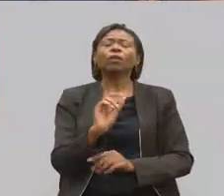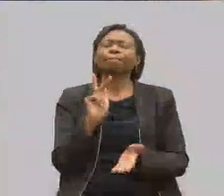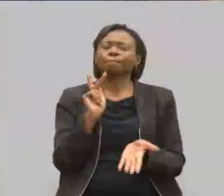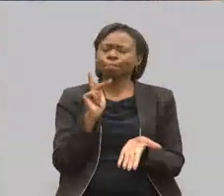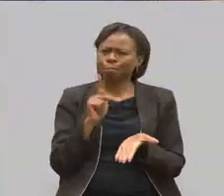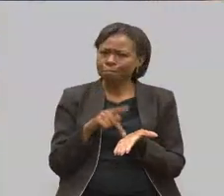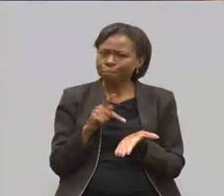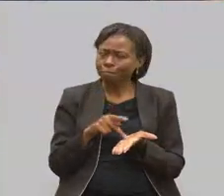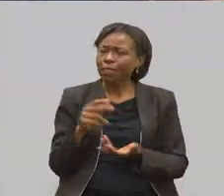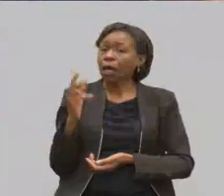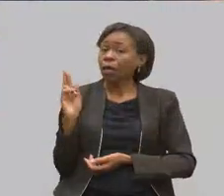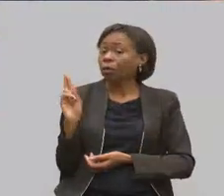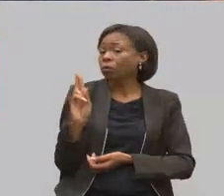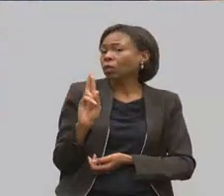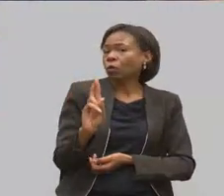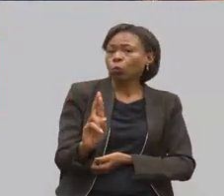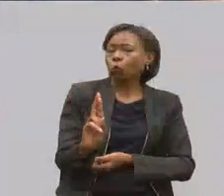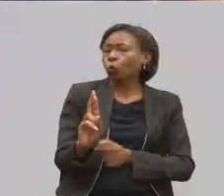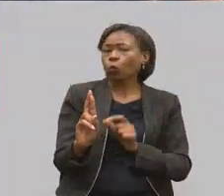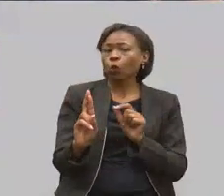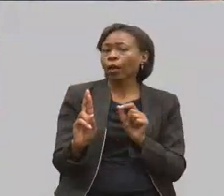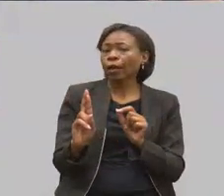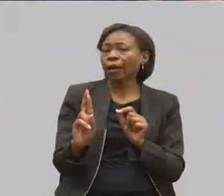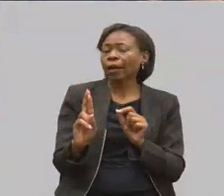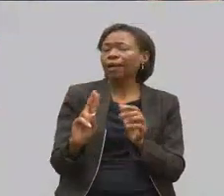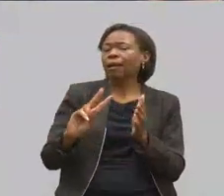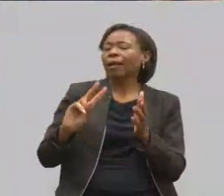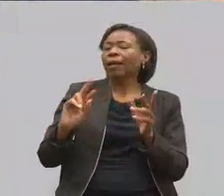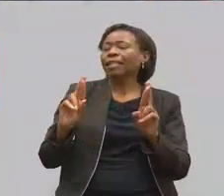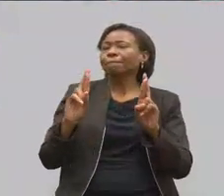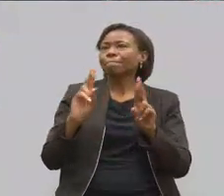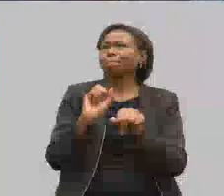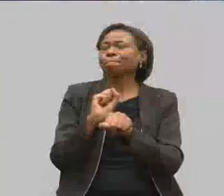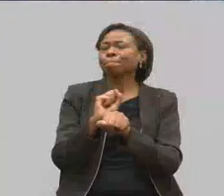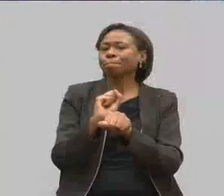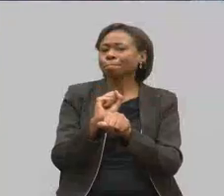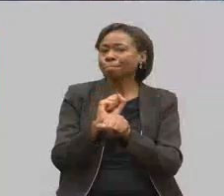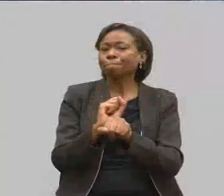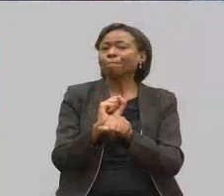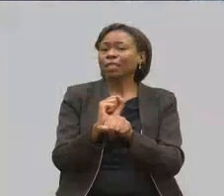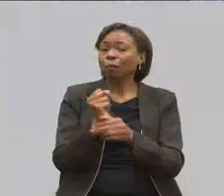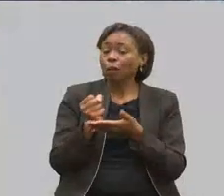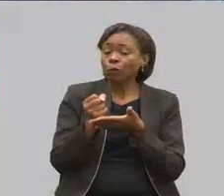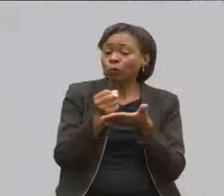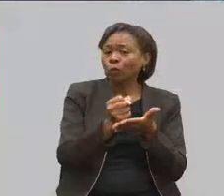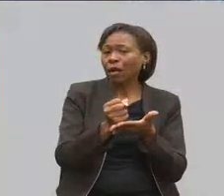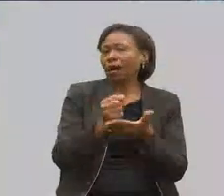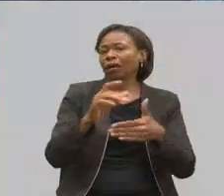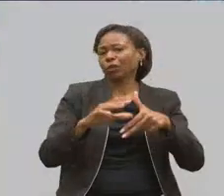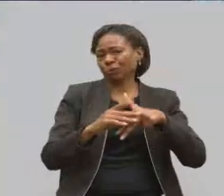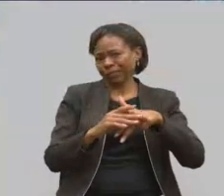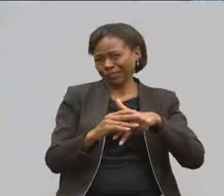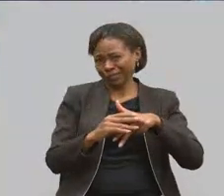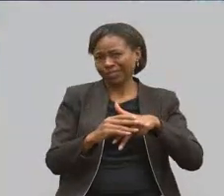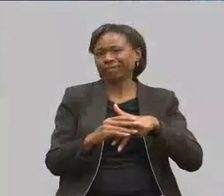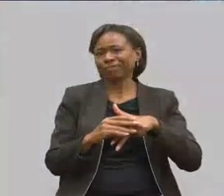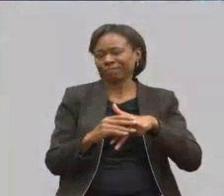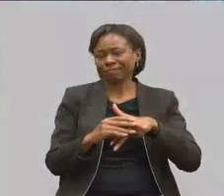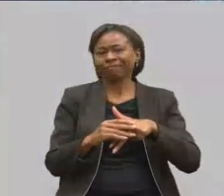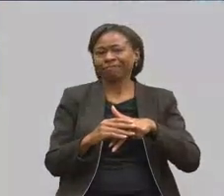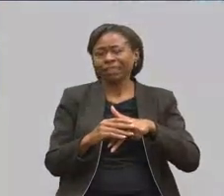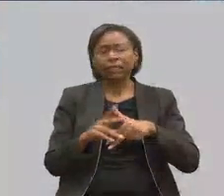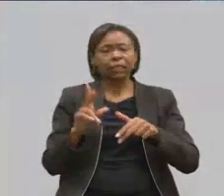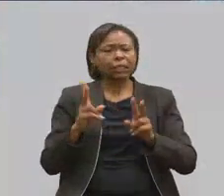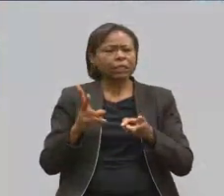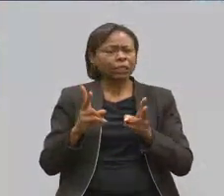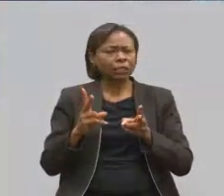representamos eh Esperança na vida dos pacientes né professor Léo a a todo momento